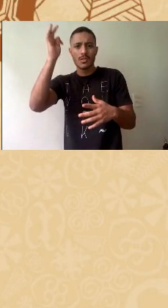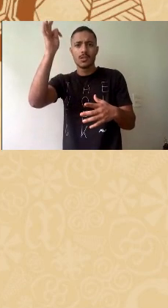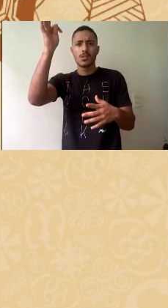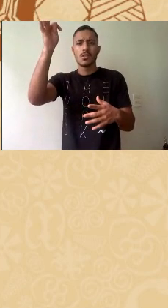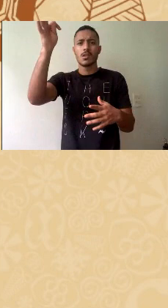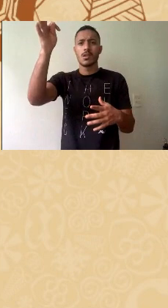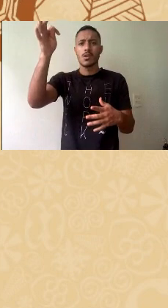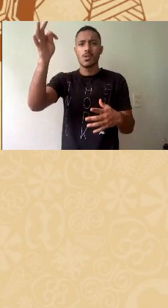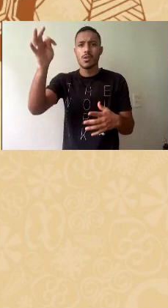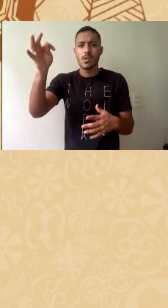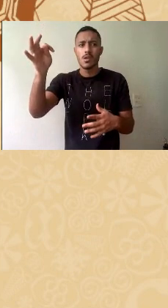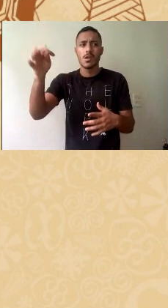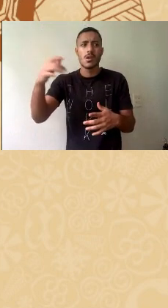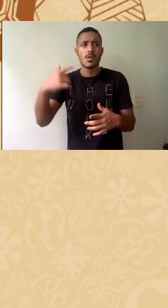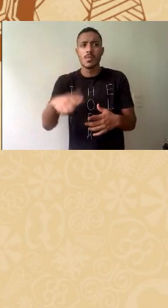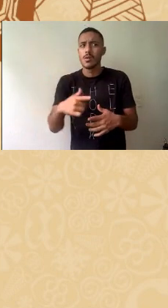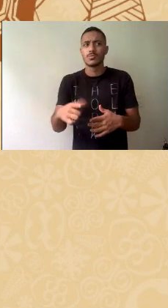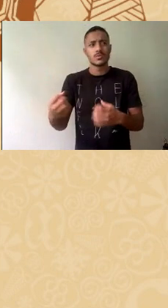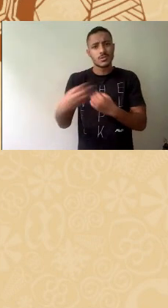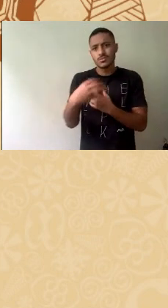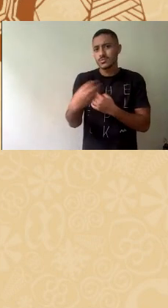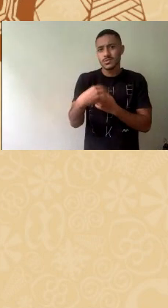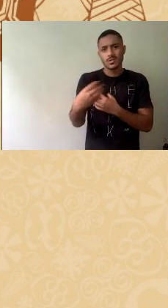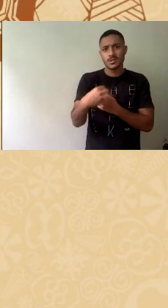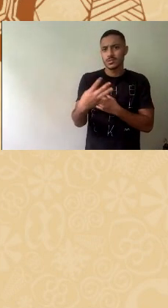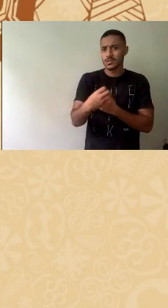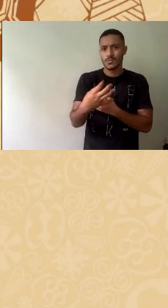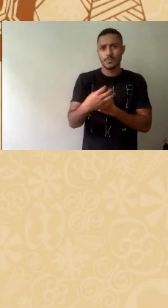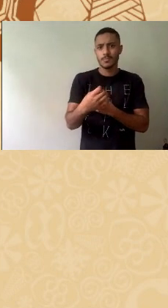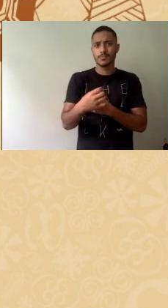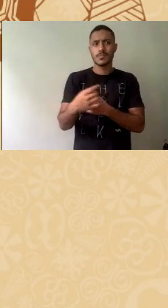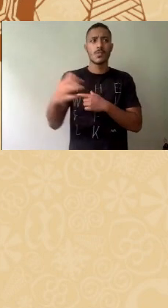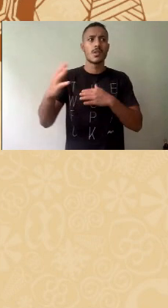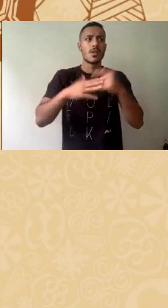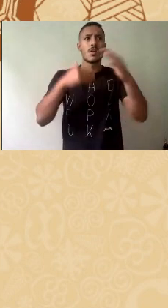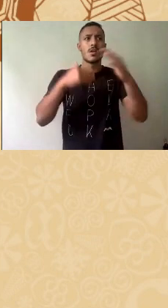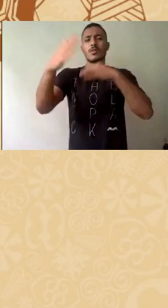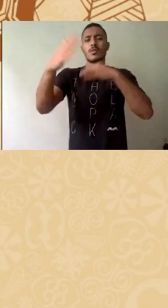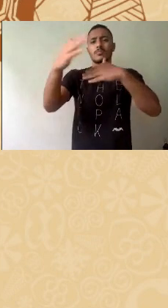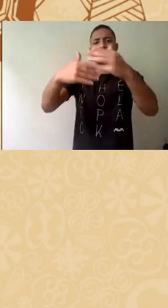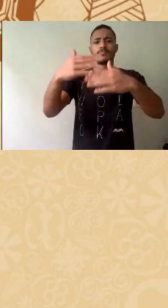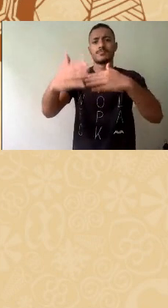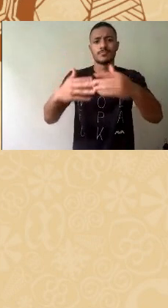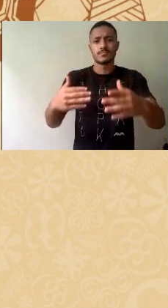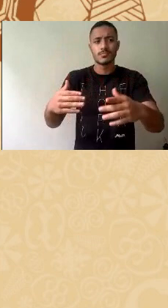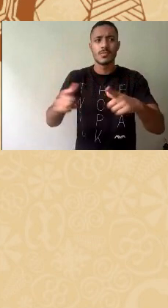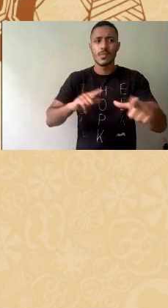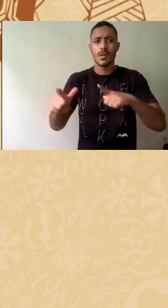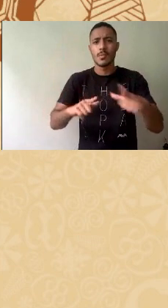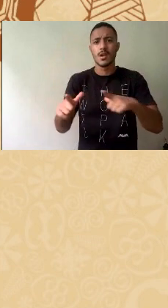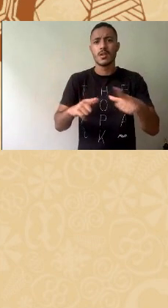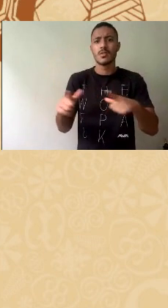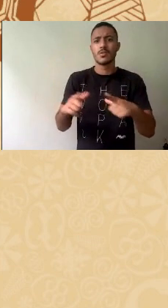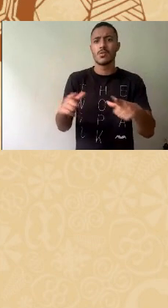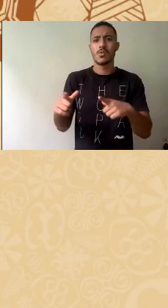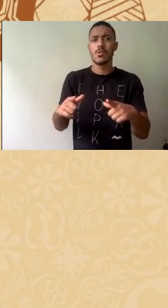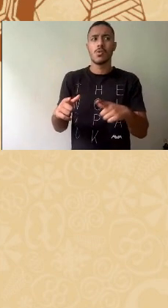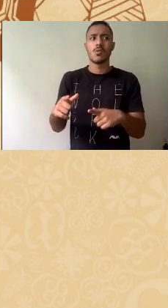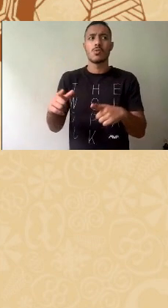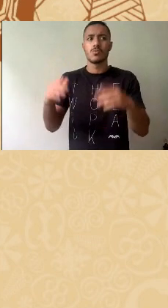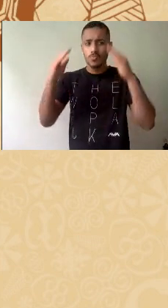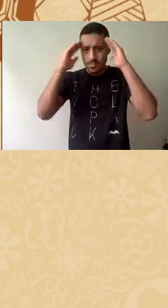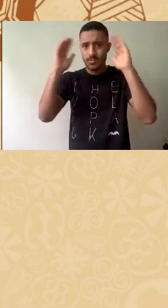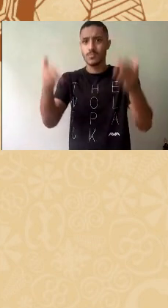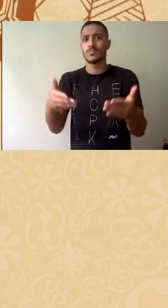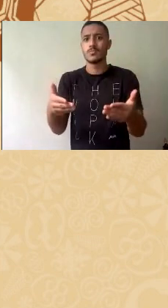na assistência social, a gente acaba trabalhando por prioridades. Mãe. Né? Se eu